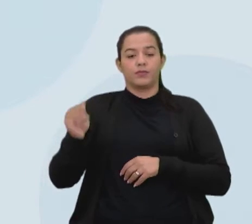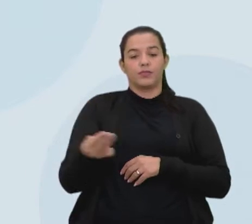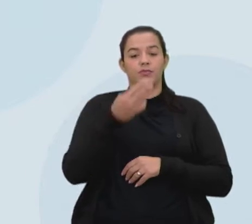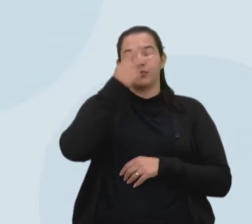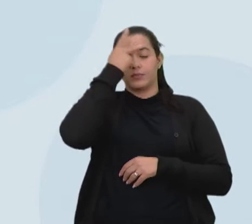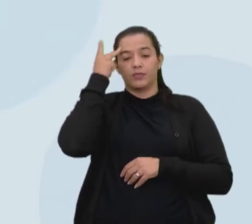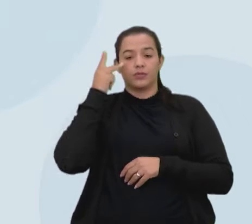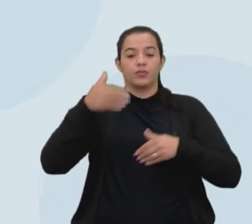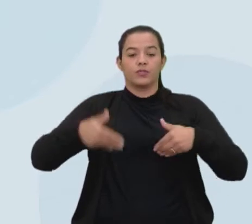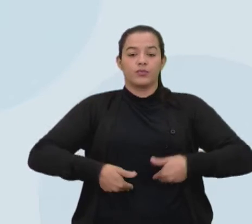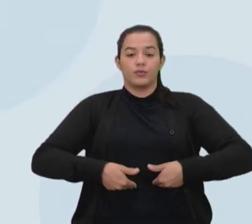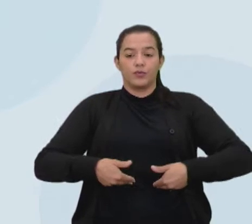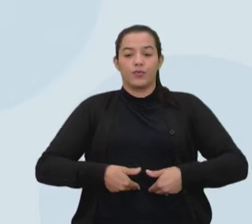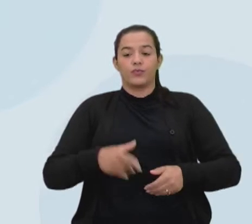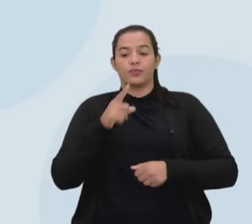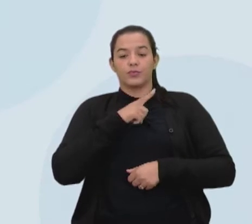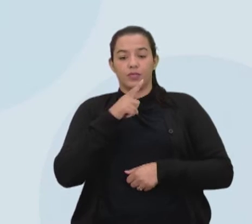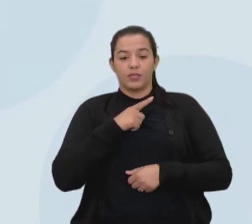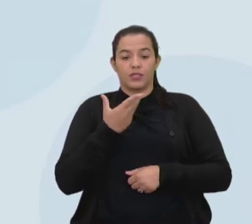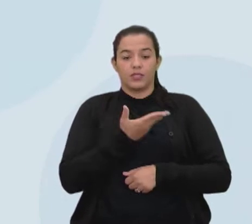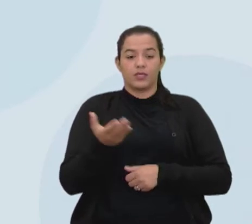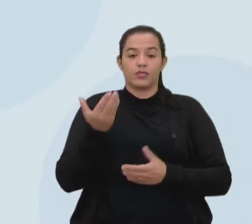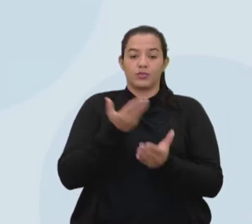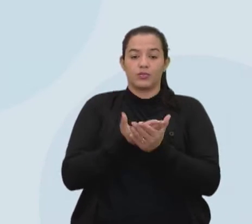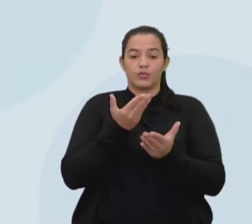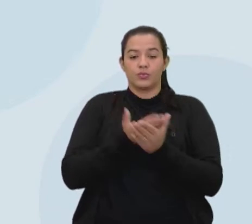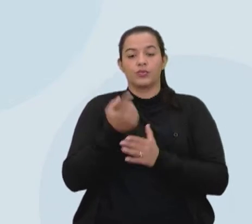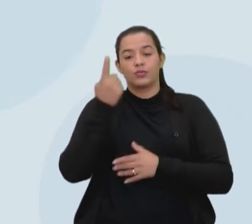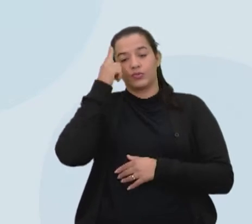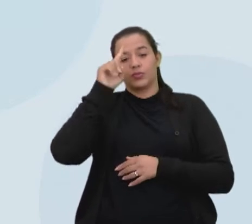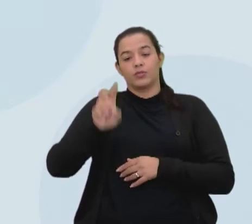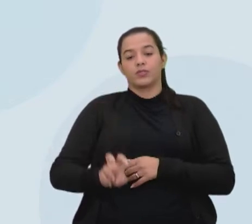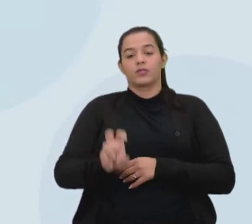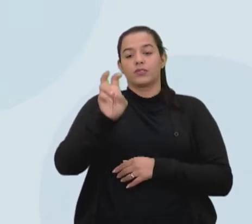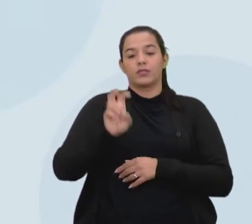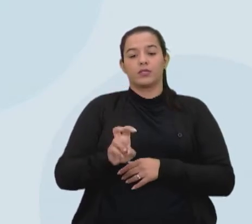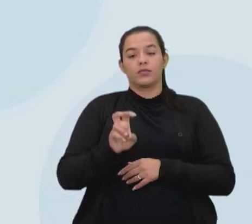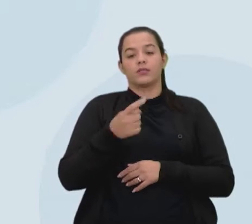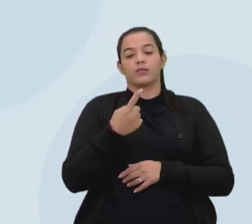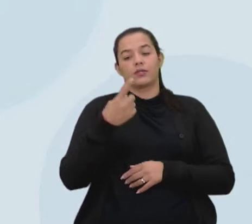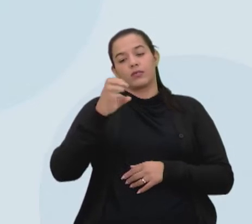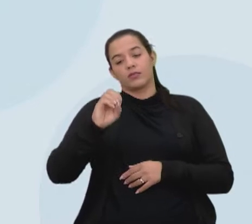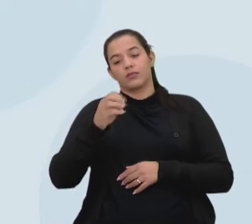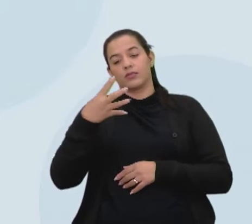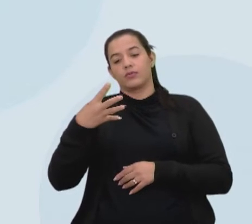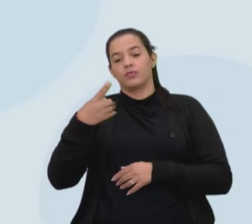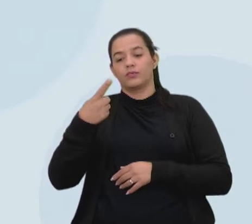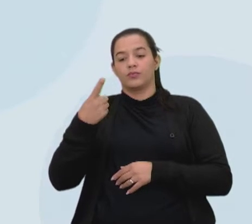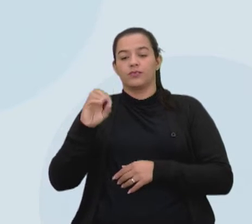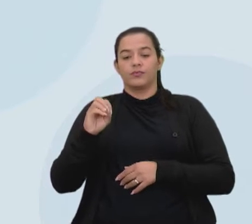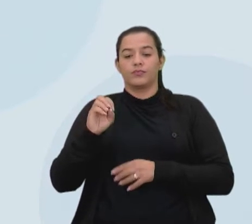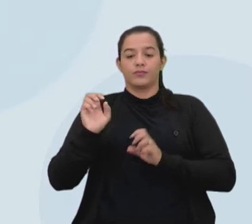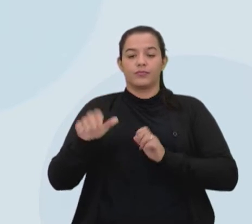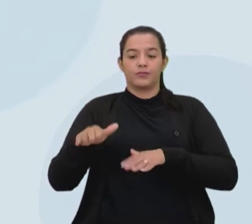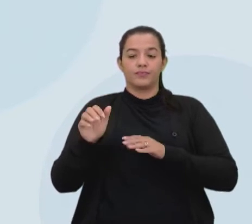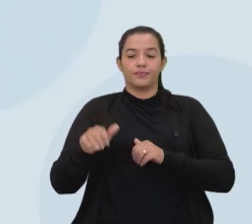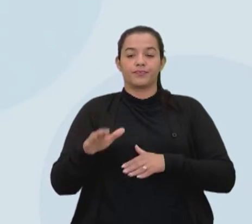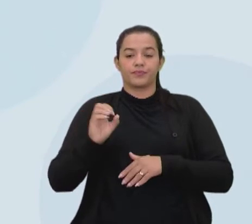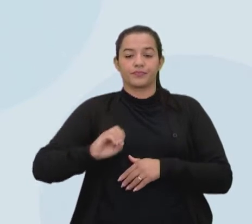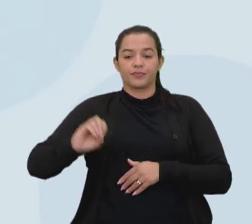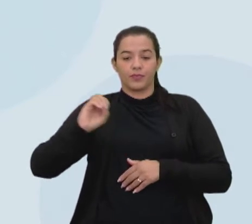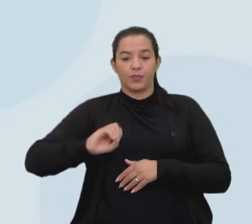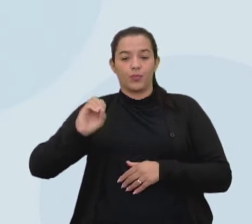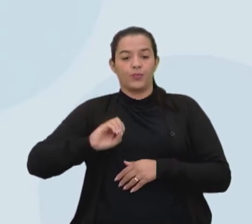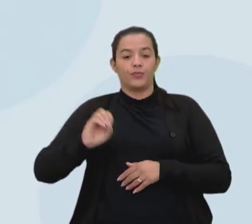Aponta o estudo. Esse estudo foi publicado numa quinta-feira, dia 14/10/2021, e apenas poucas semanas após esses dados